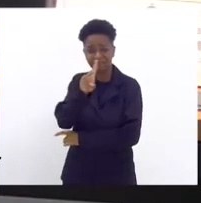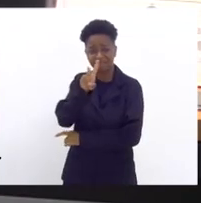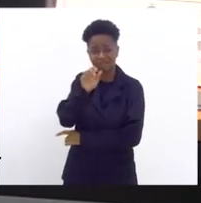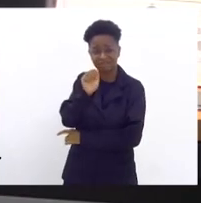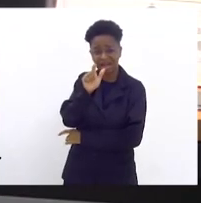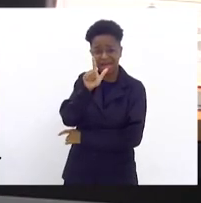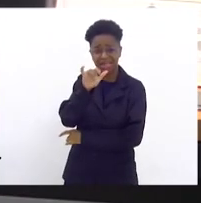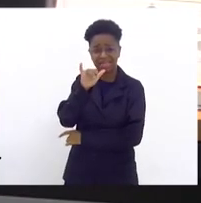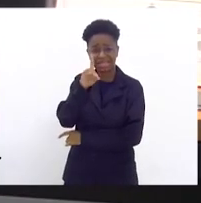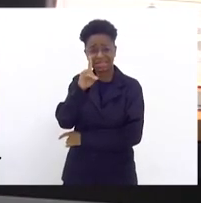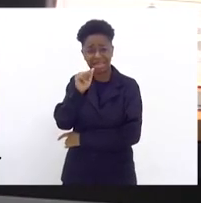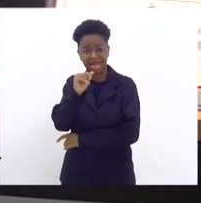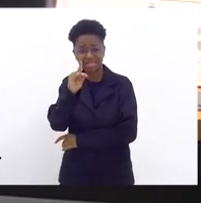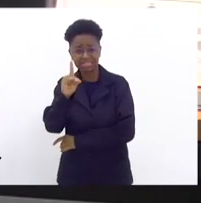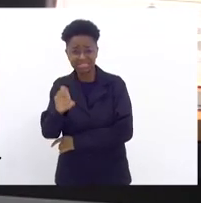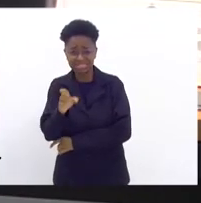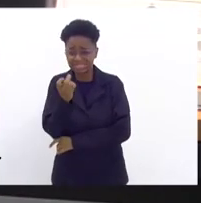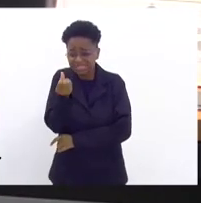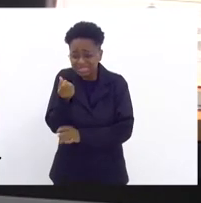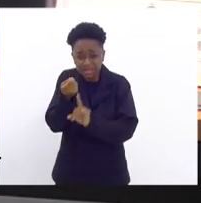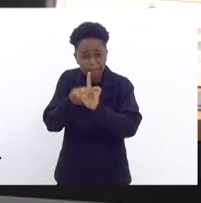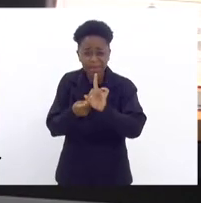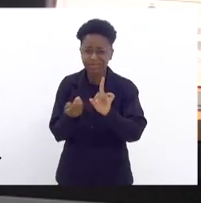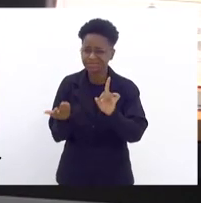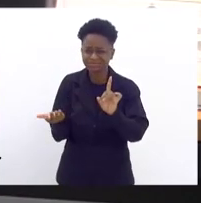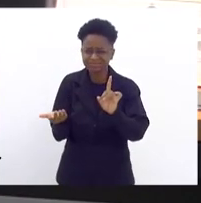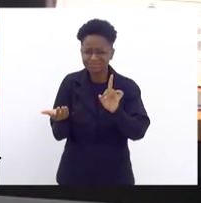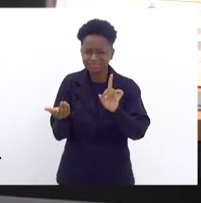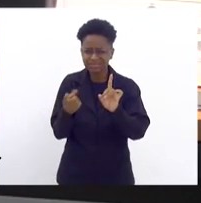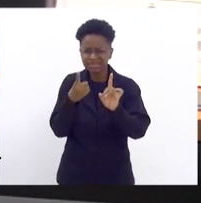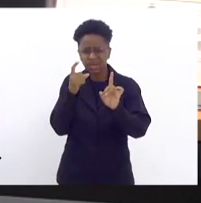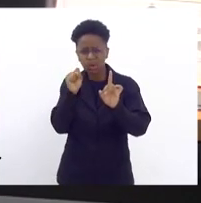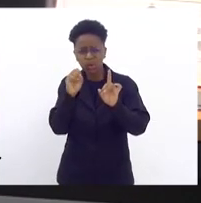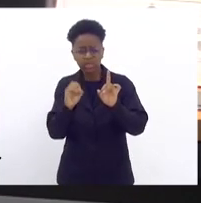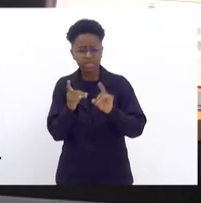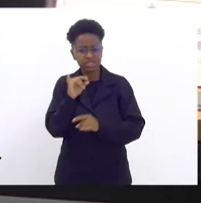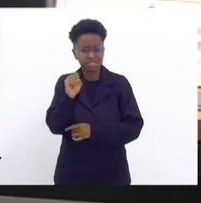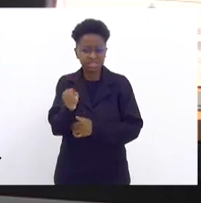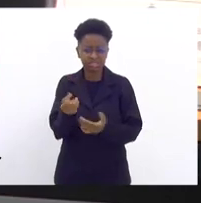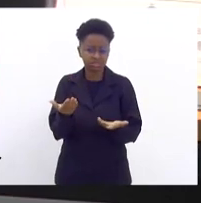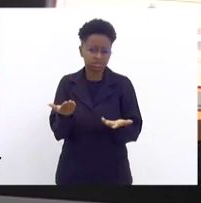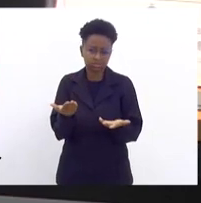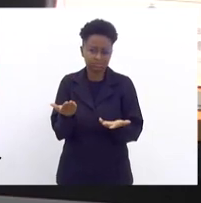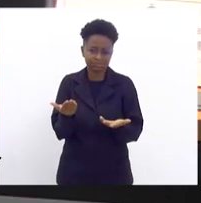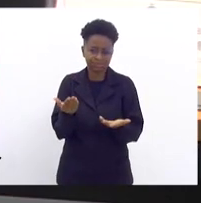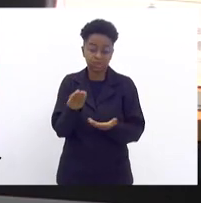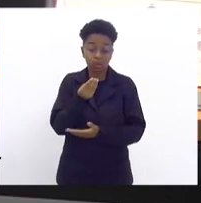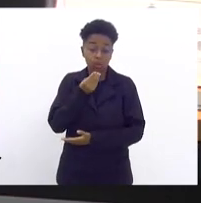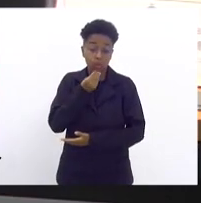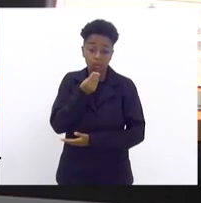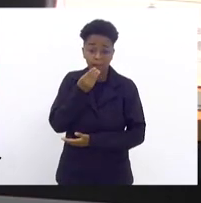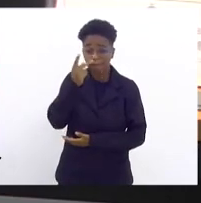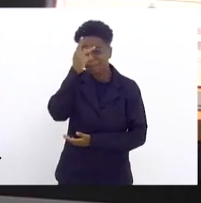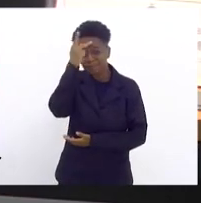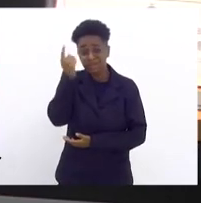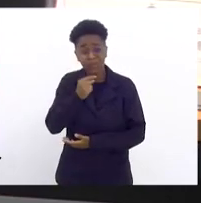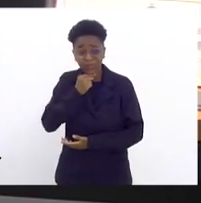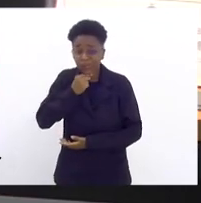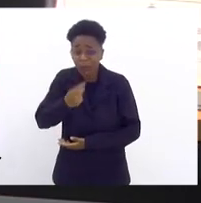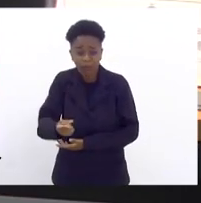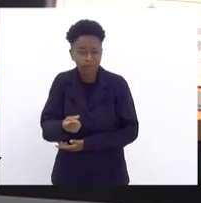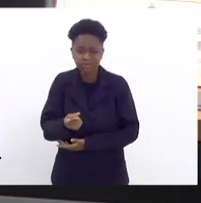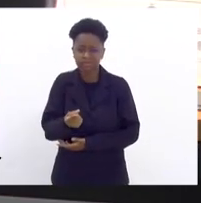temporal de 6 meses 180 Dias Lógico que a pessoa não vai ter condições